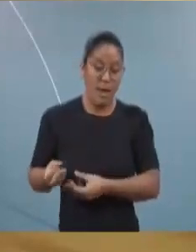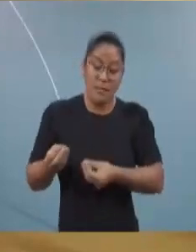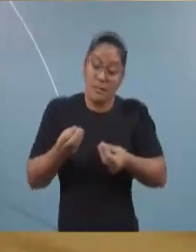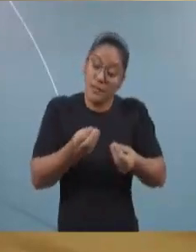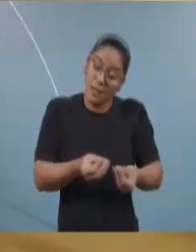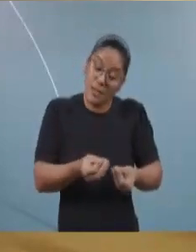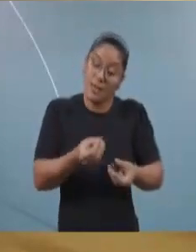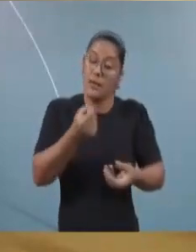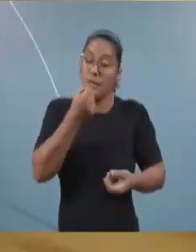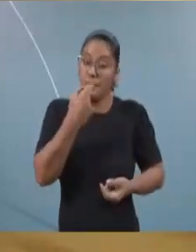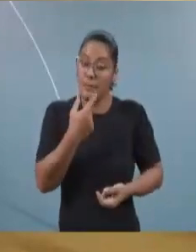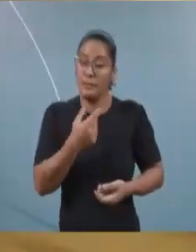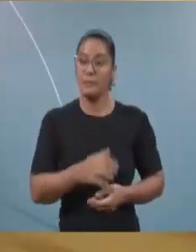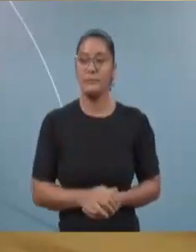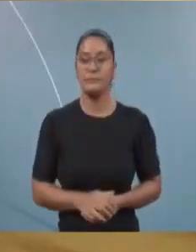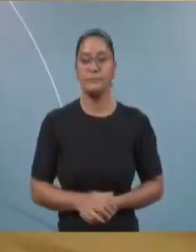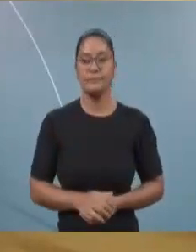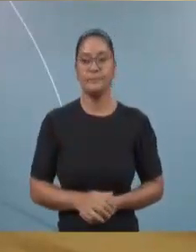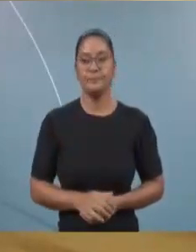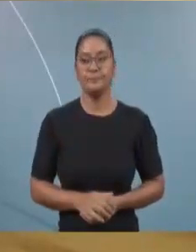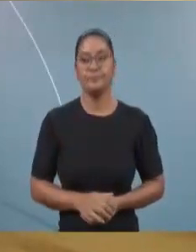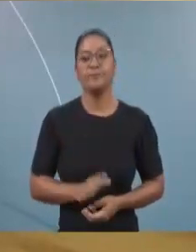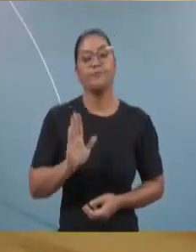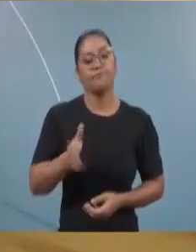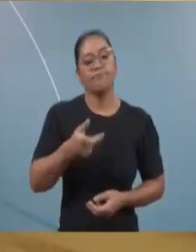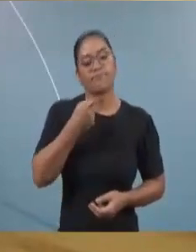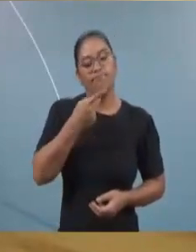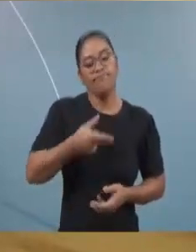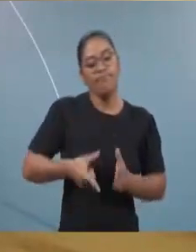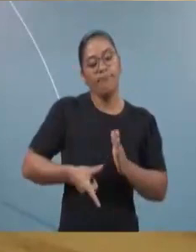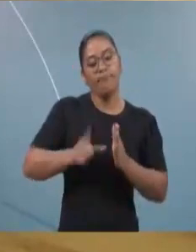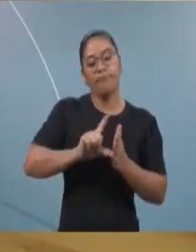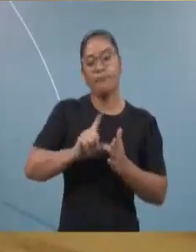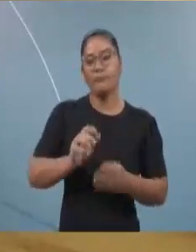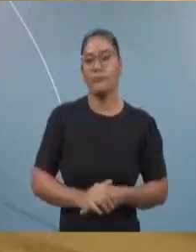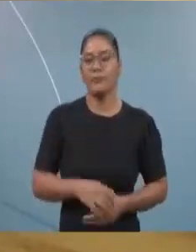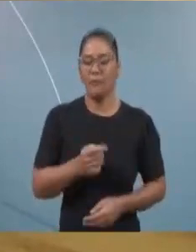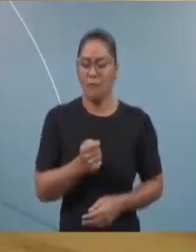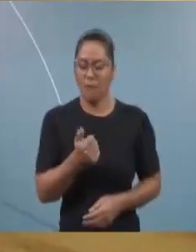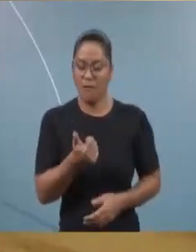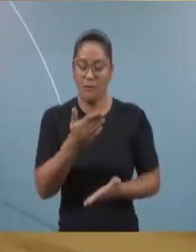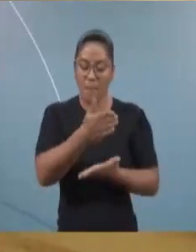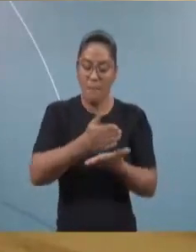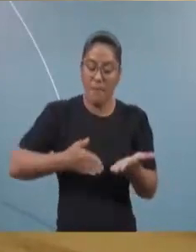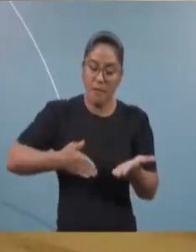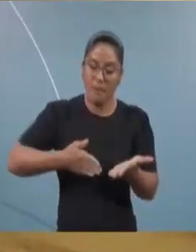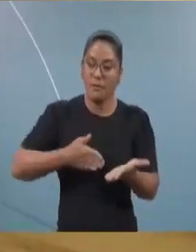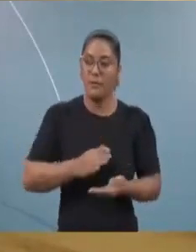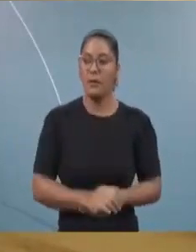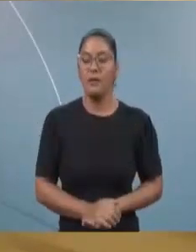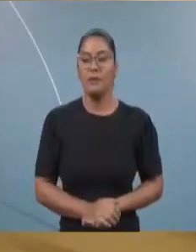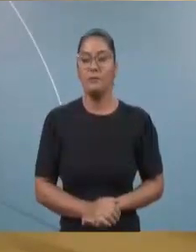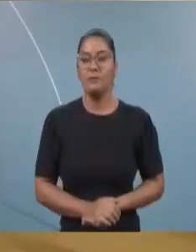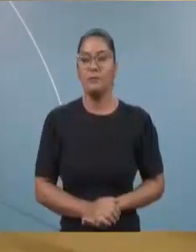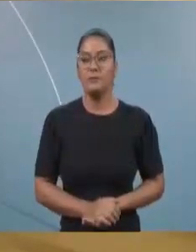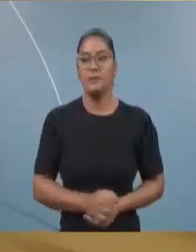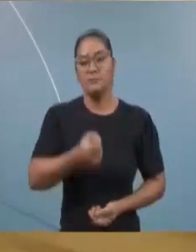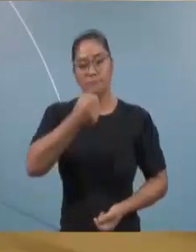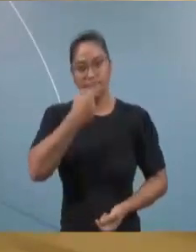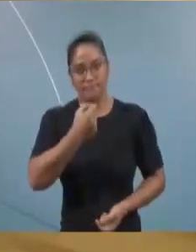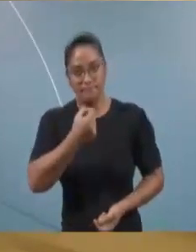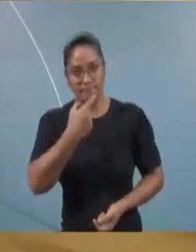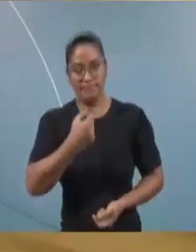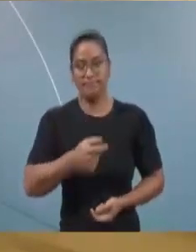medicamentos Como já foi dito aqui anteriormente então quase metade dessas medicações